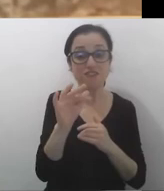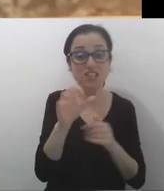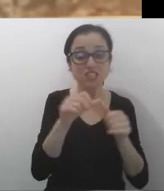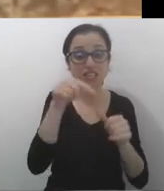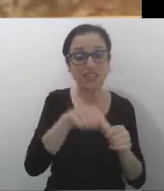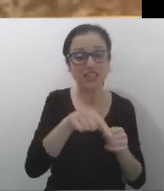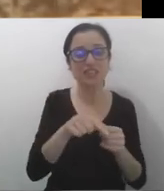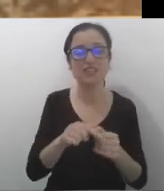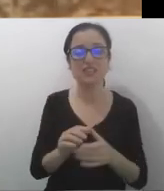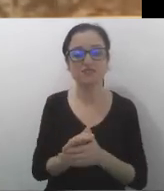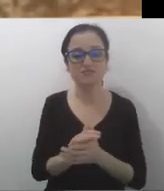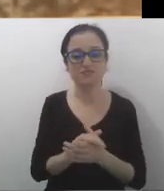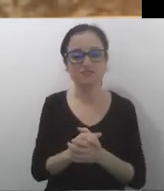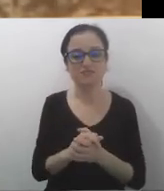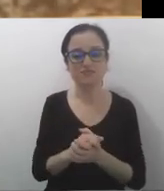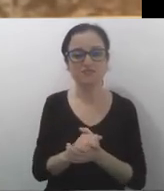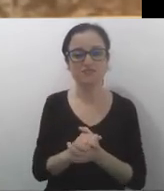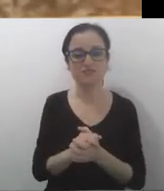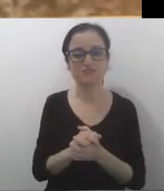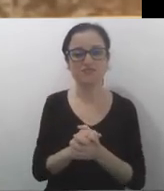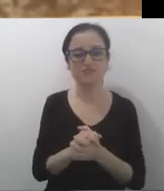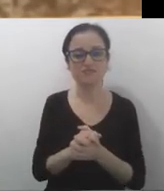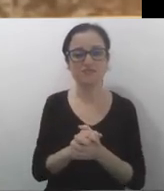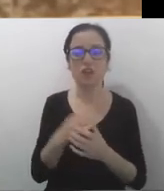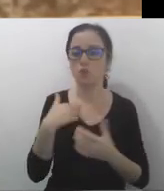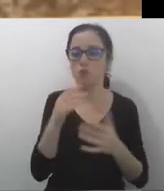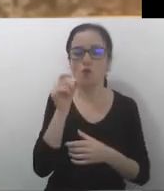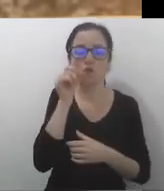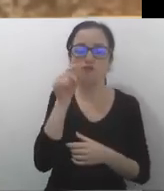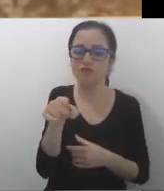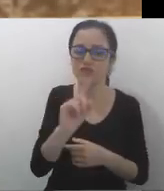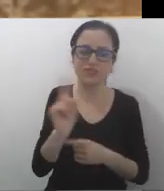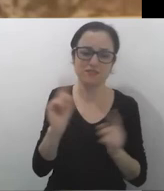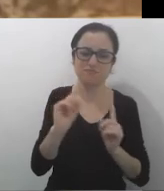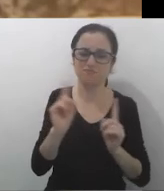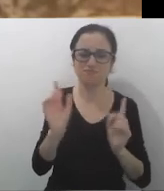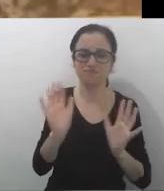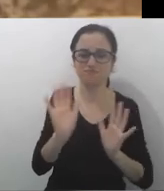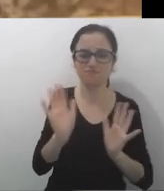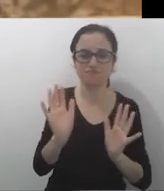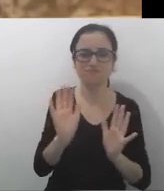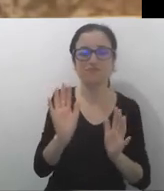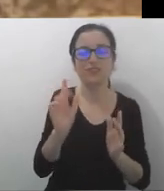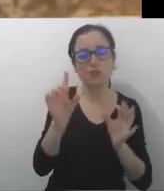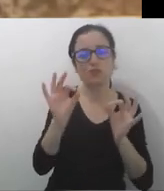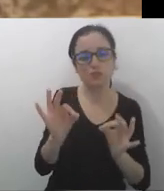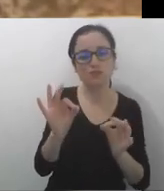nenhuma, justamente por isso que eu coloquei essa pergunta com eles aqui, né? Porque eles têm um trabalho super